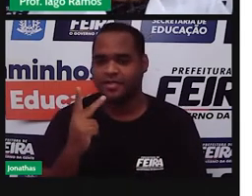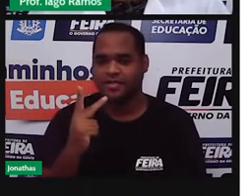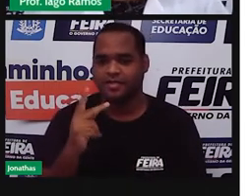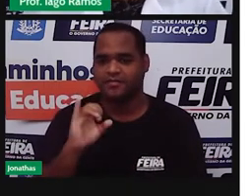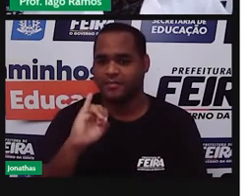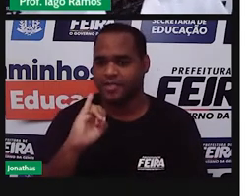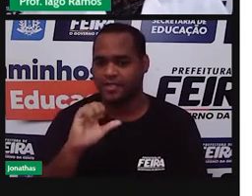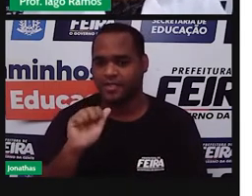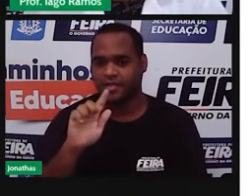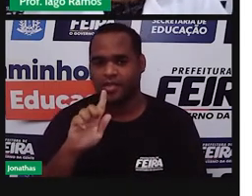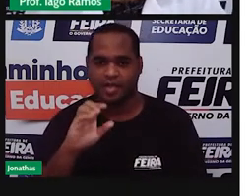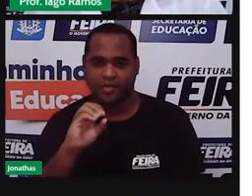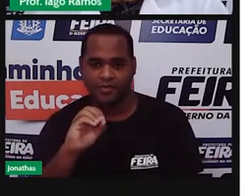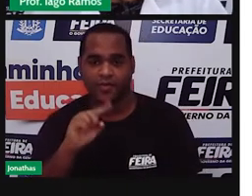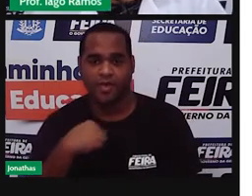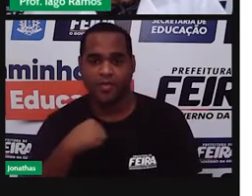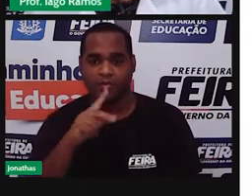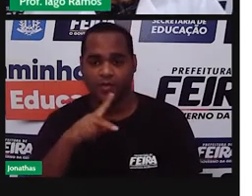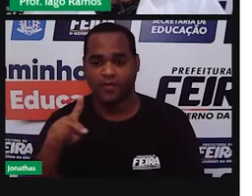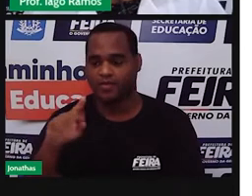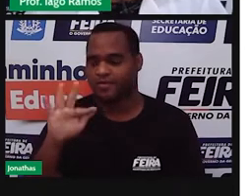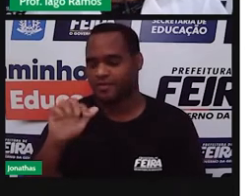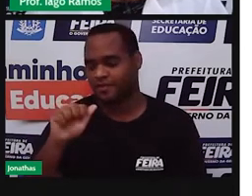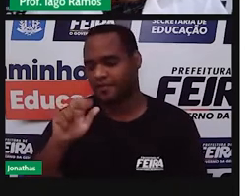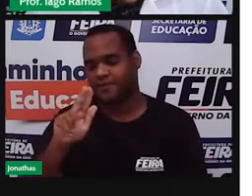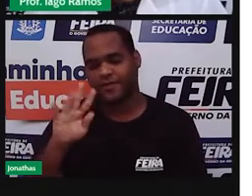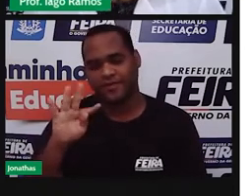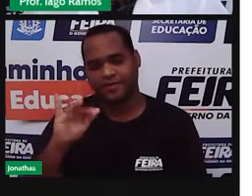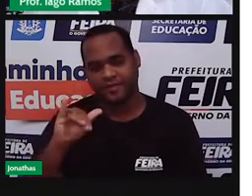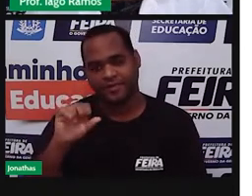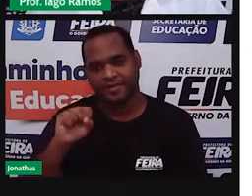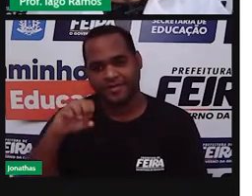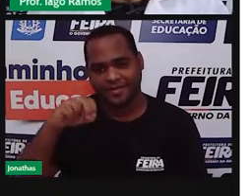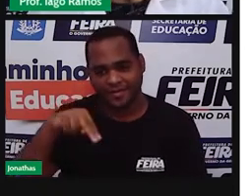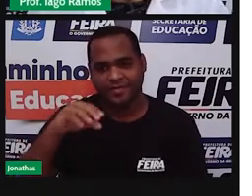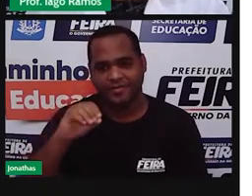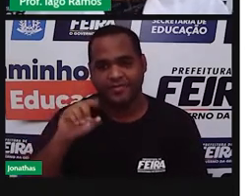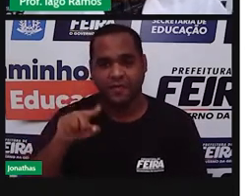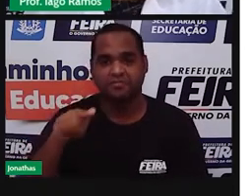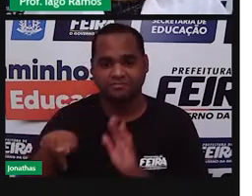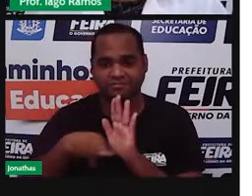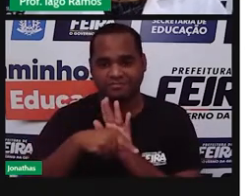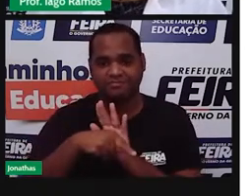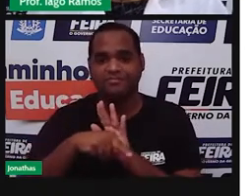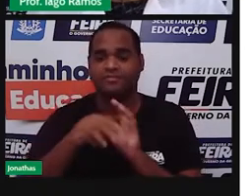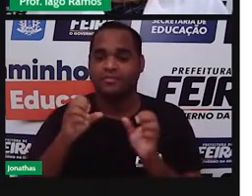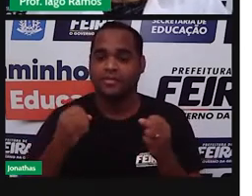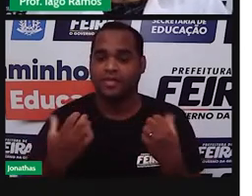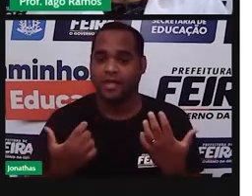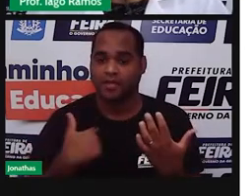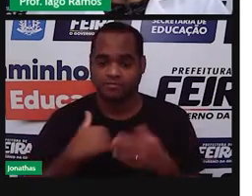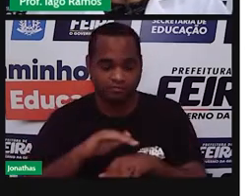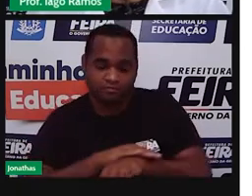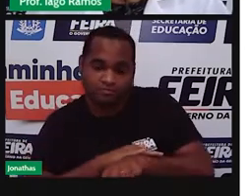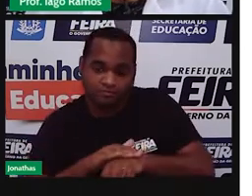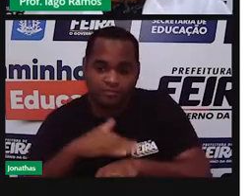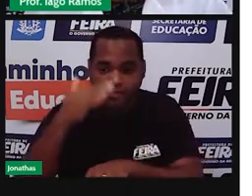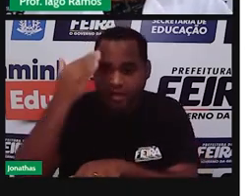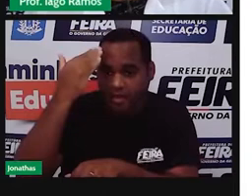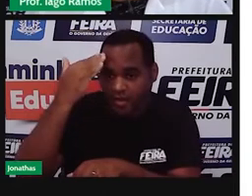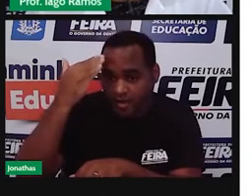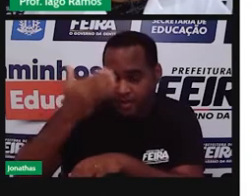de matemática, venho lá da Escola Municipal Faustino Dias Lima. Certo? Eu tenho pele branca, meu cabelo é